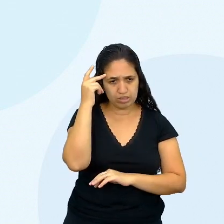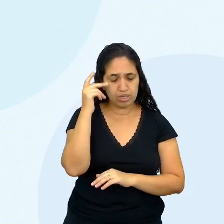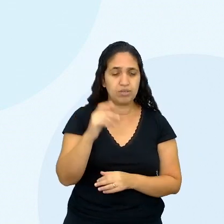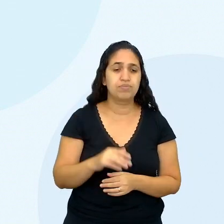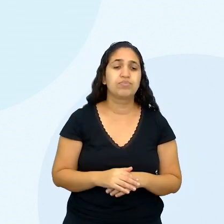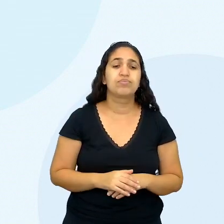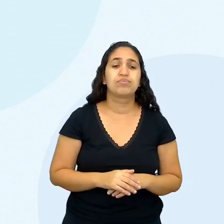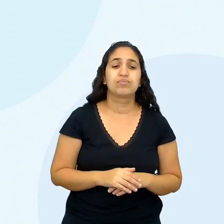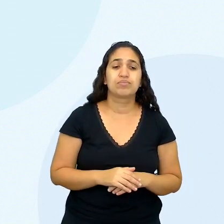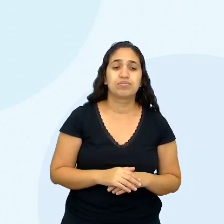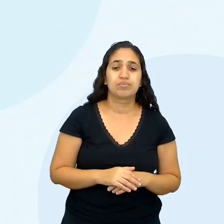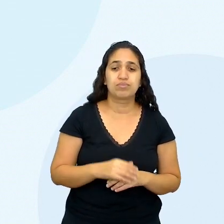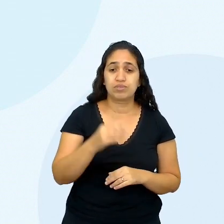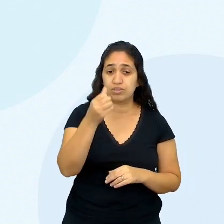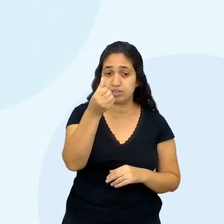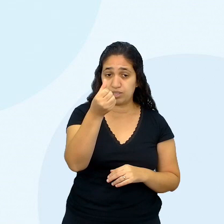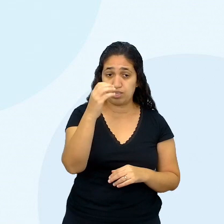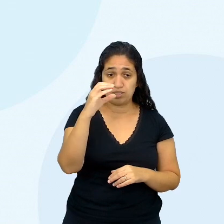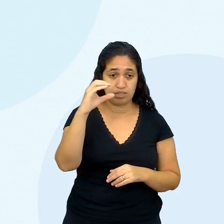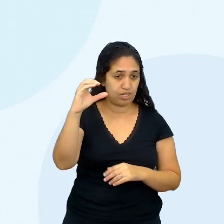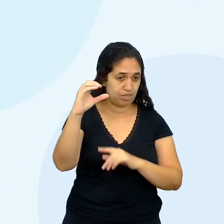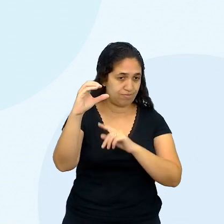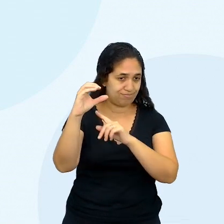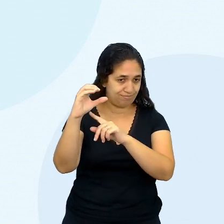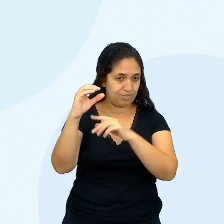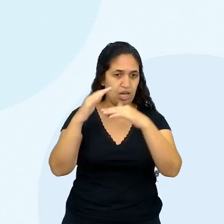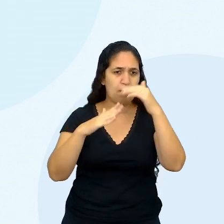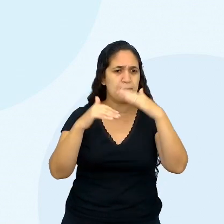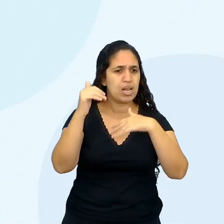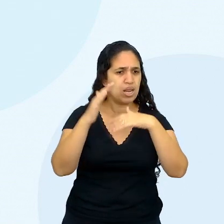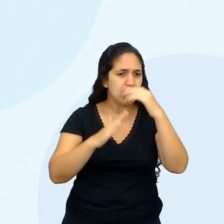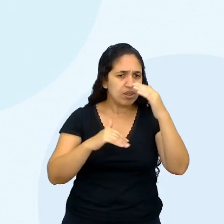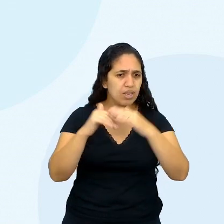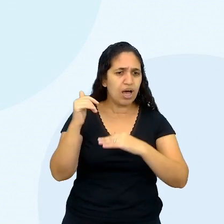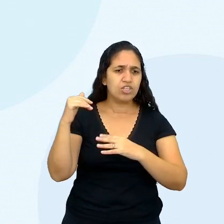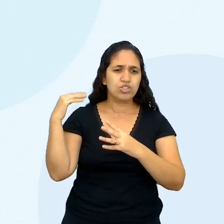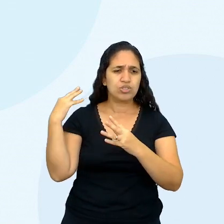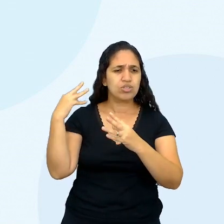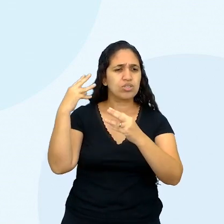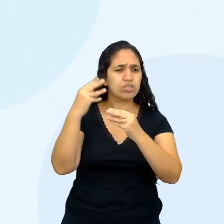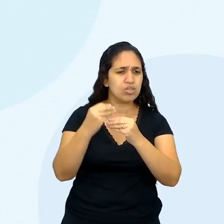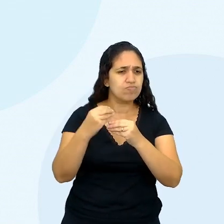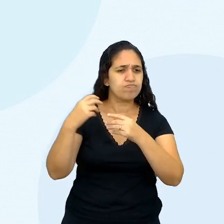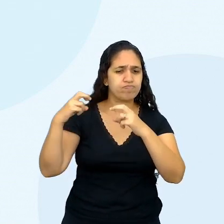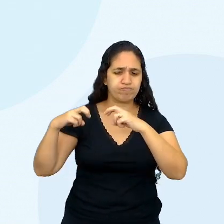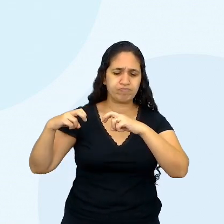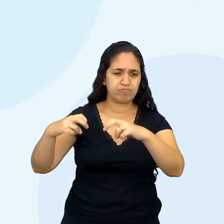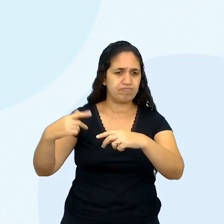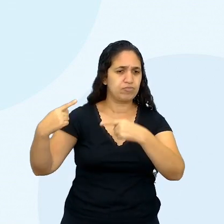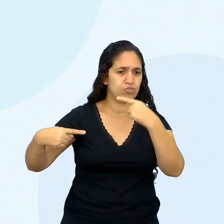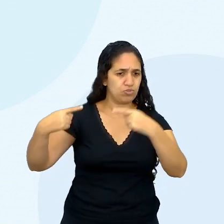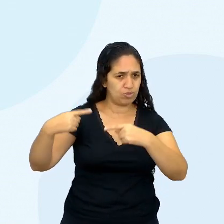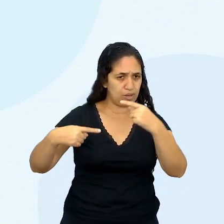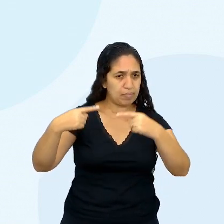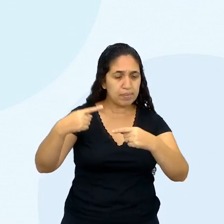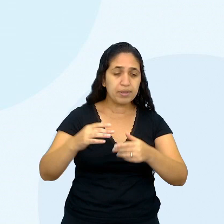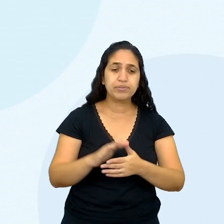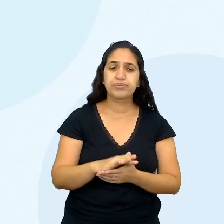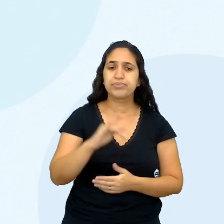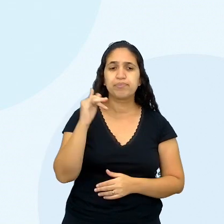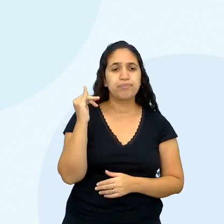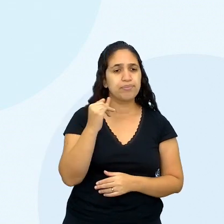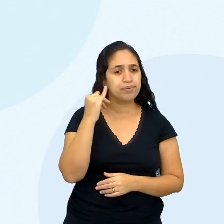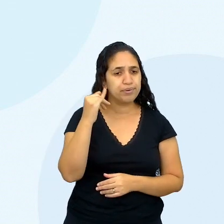a habilidade 6C, que é aquela habilidade de desdobramento, né? E é importante a gente